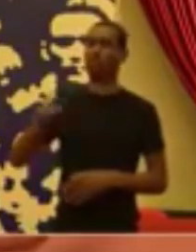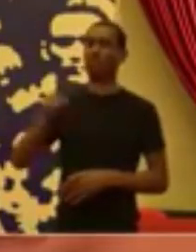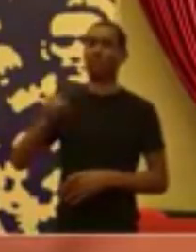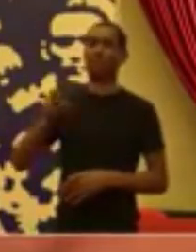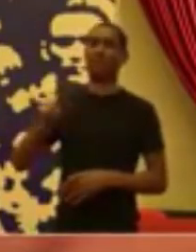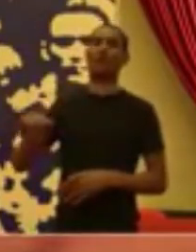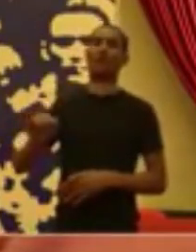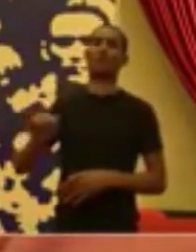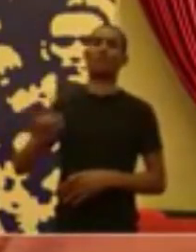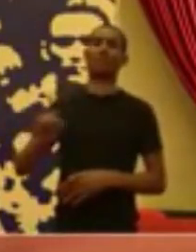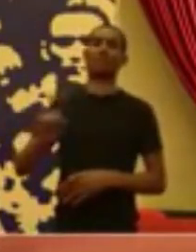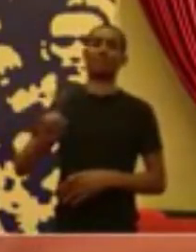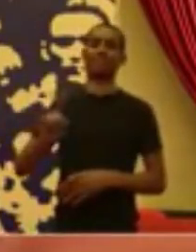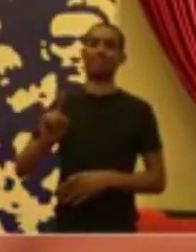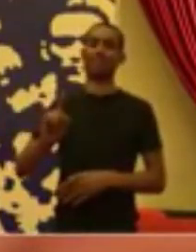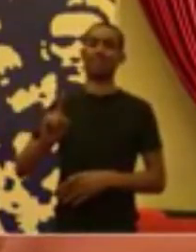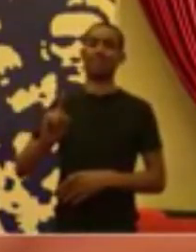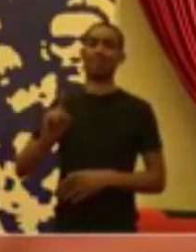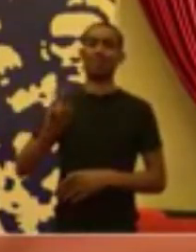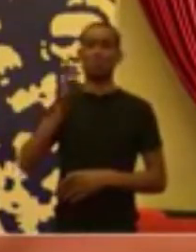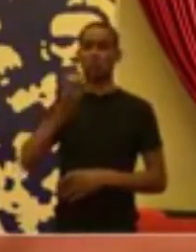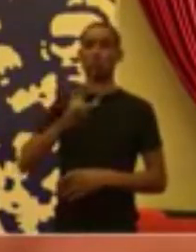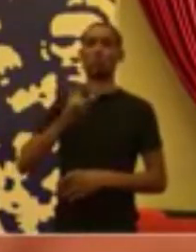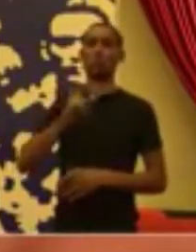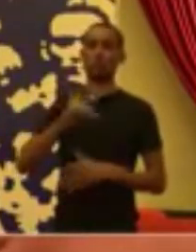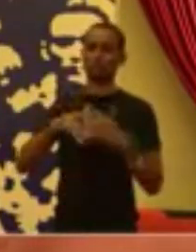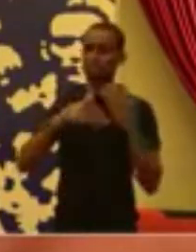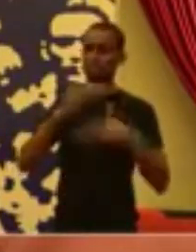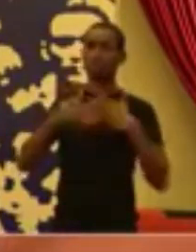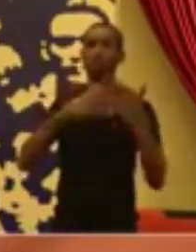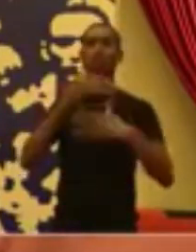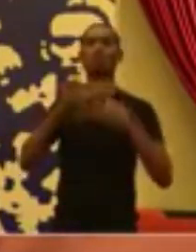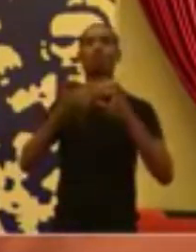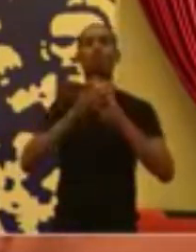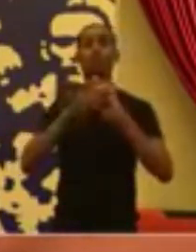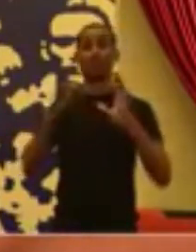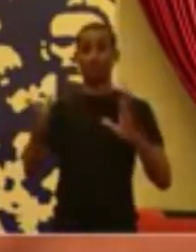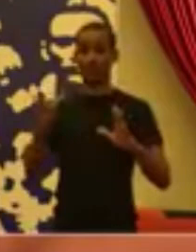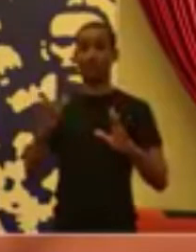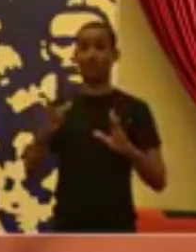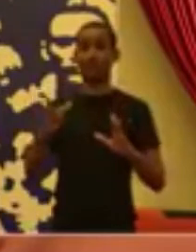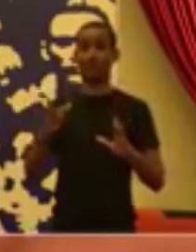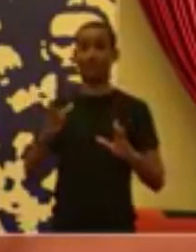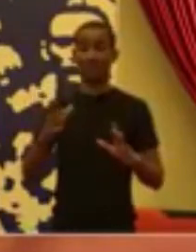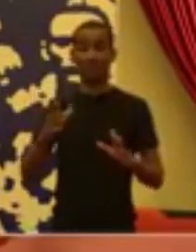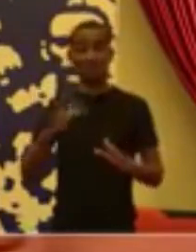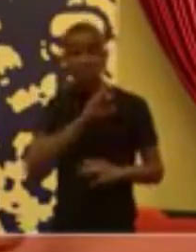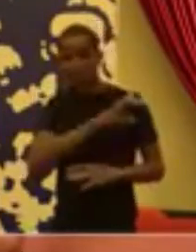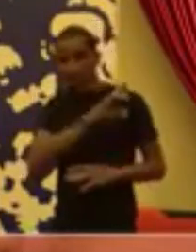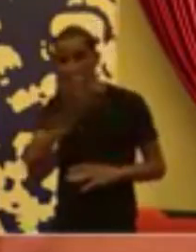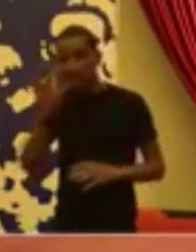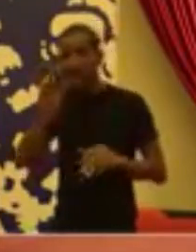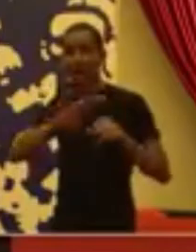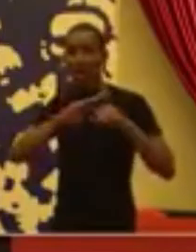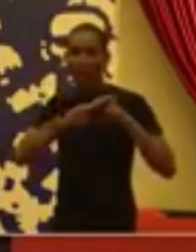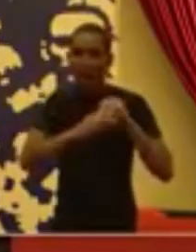vai reconstruir a democracia brasileira sem passar por cada